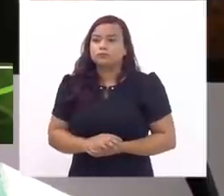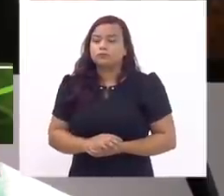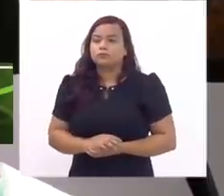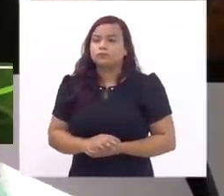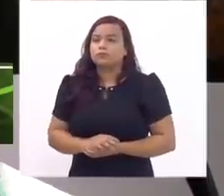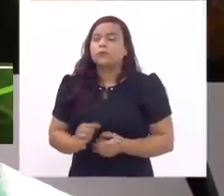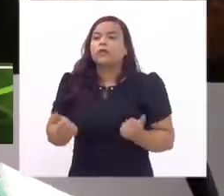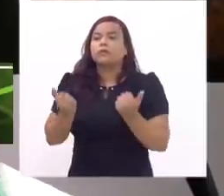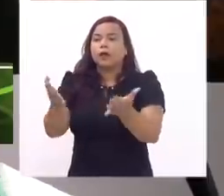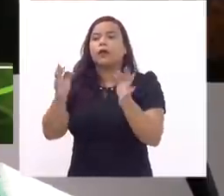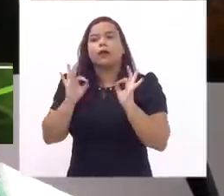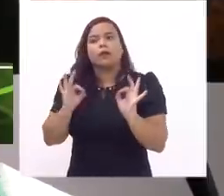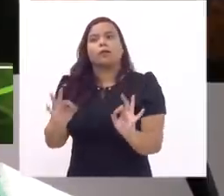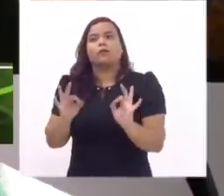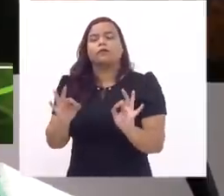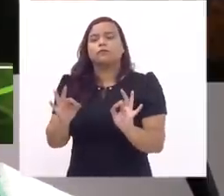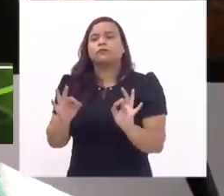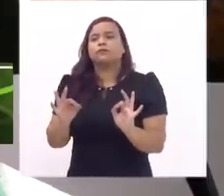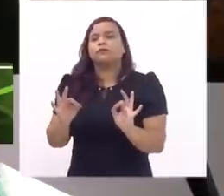garantia